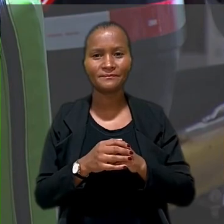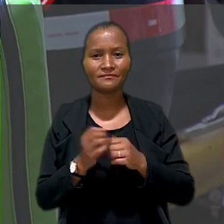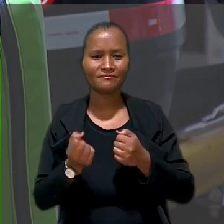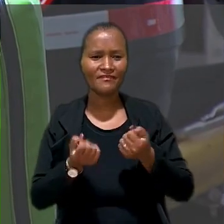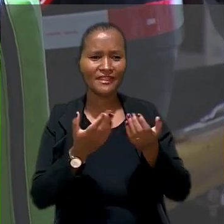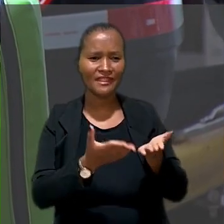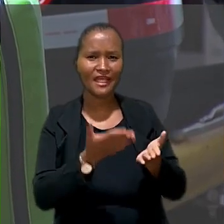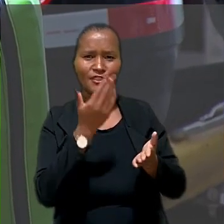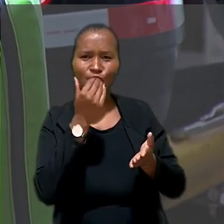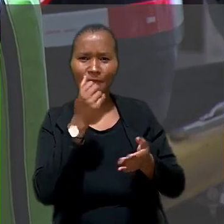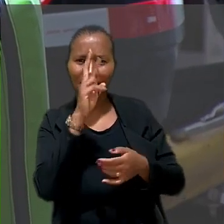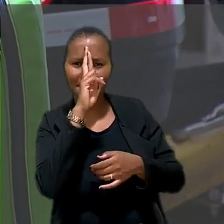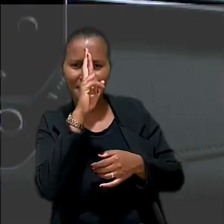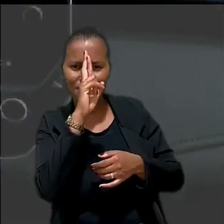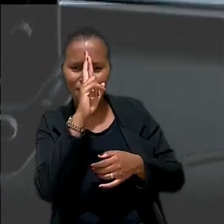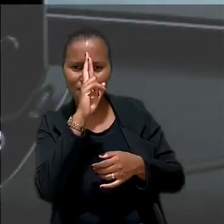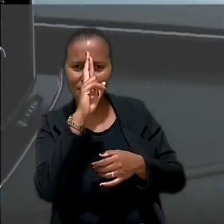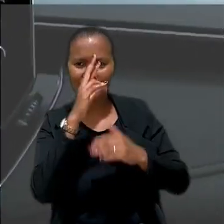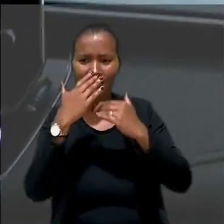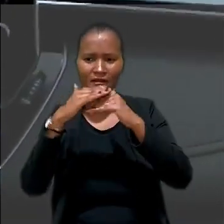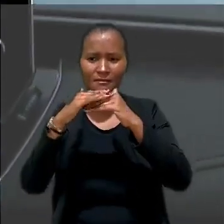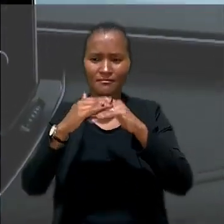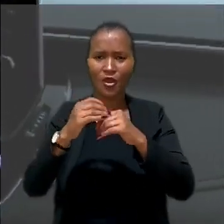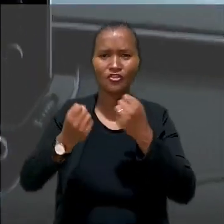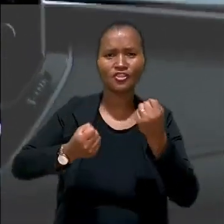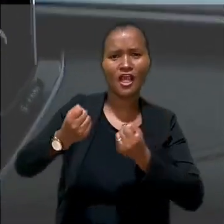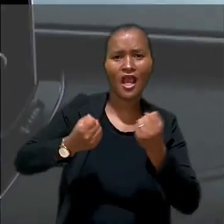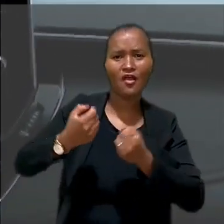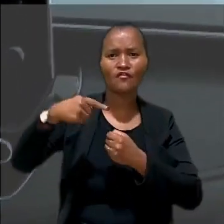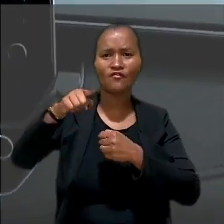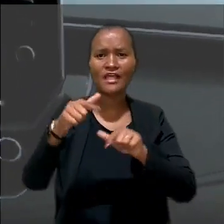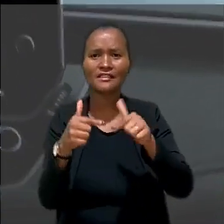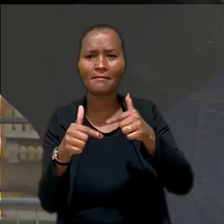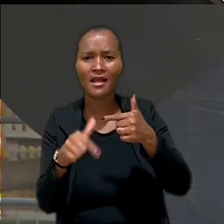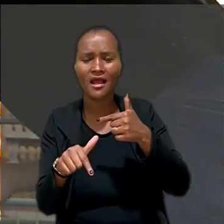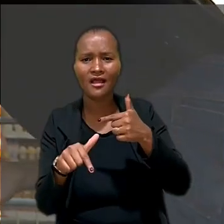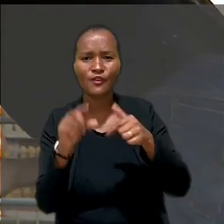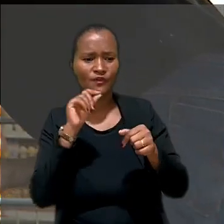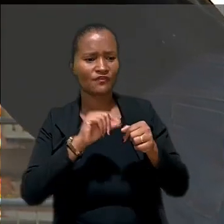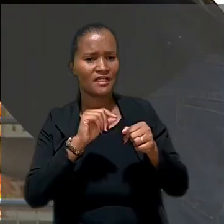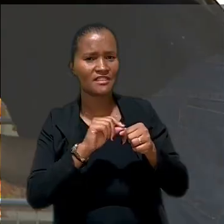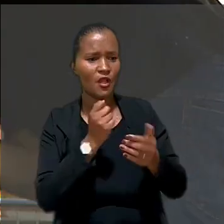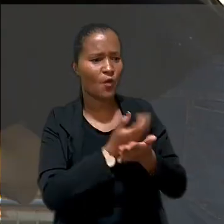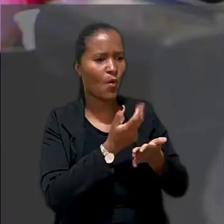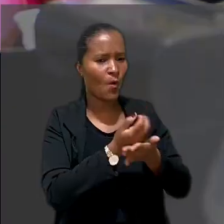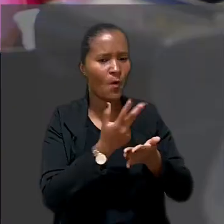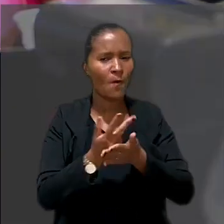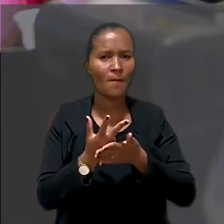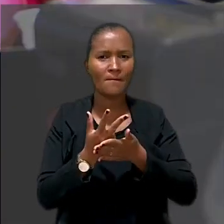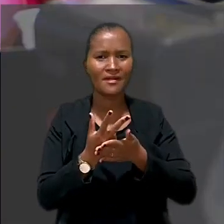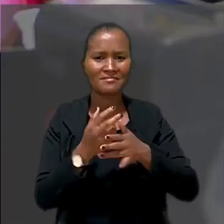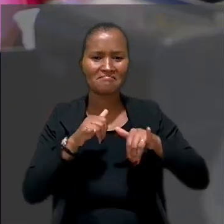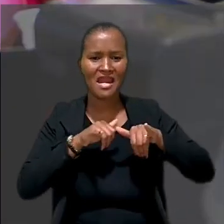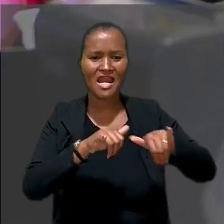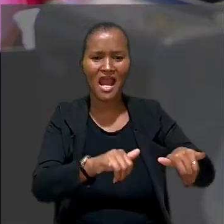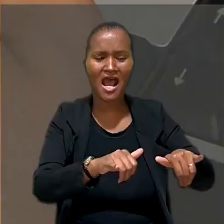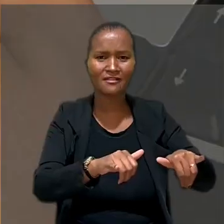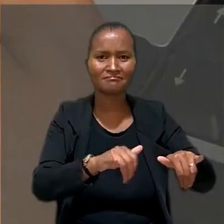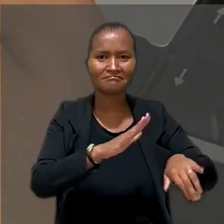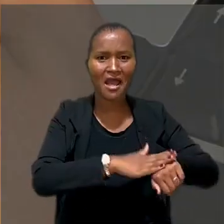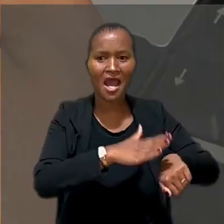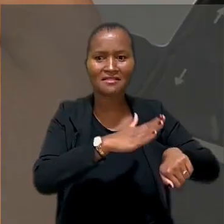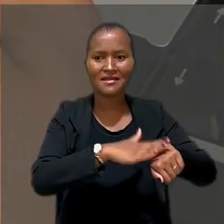A entrega de comida para almoço, o transporte em carro até o trabalho, a realização das compras de